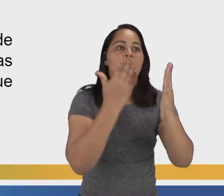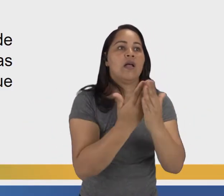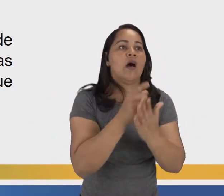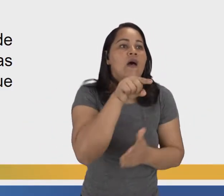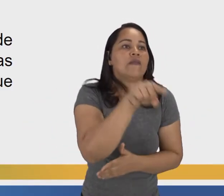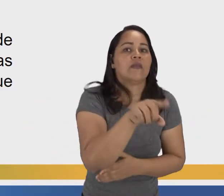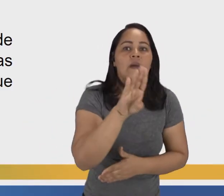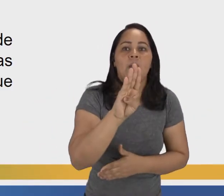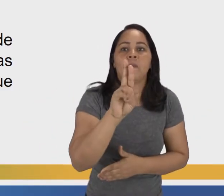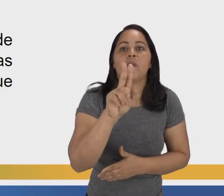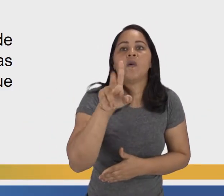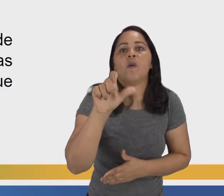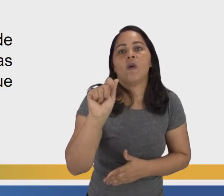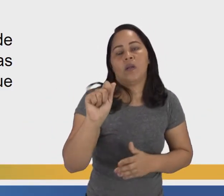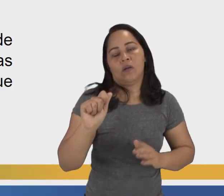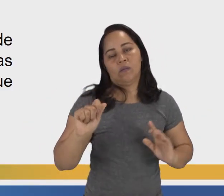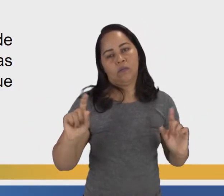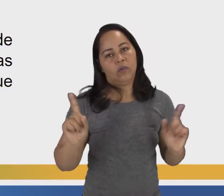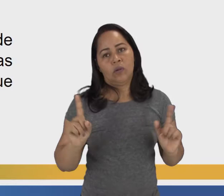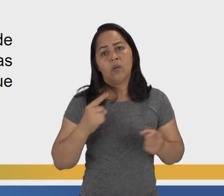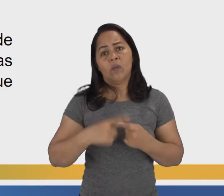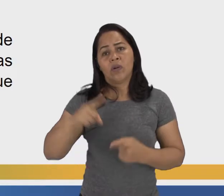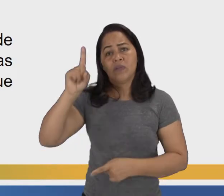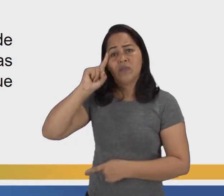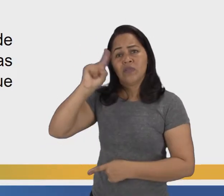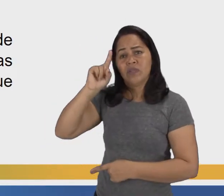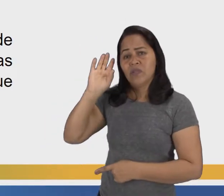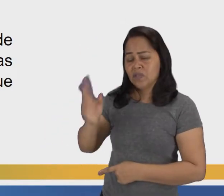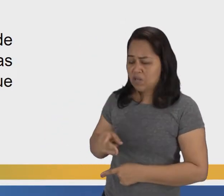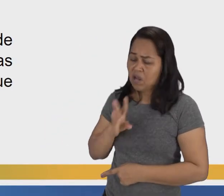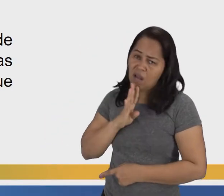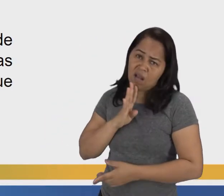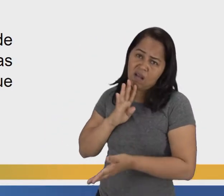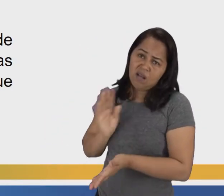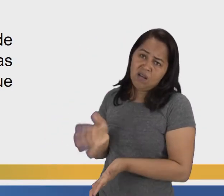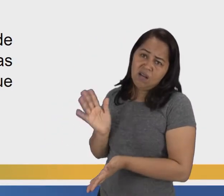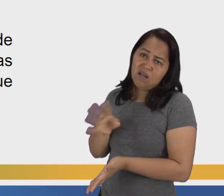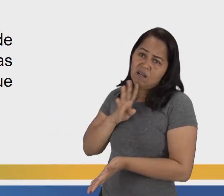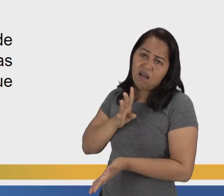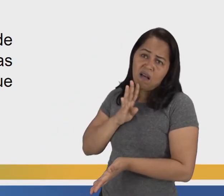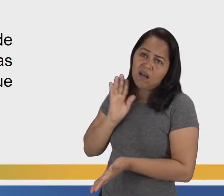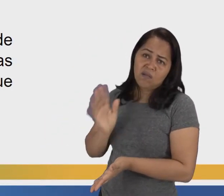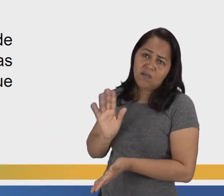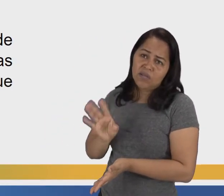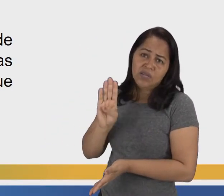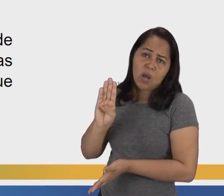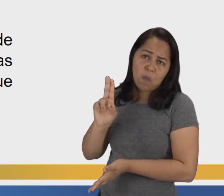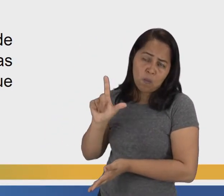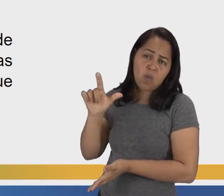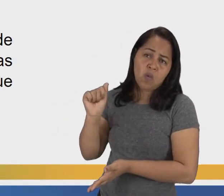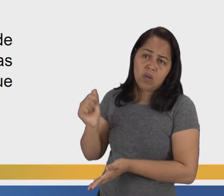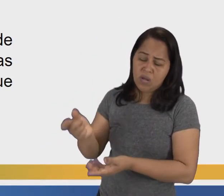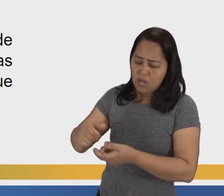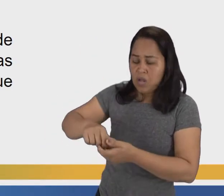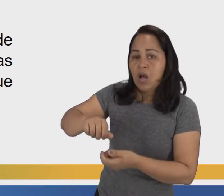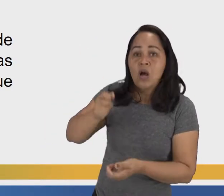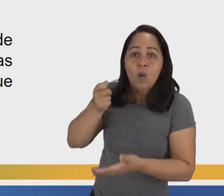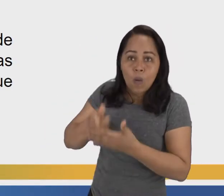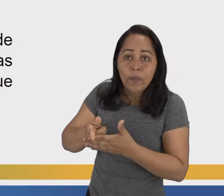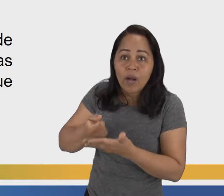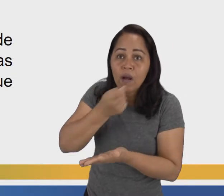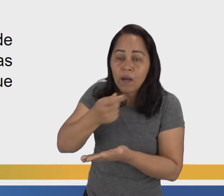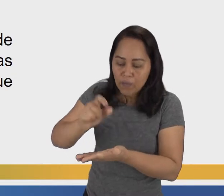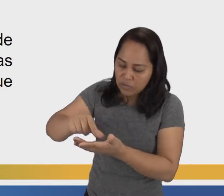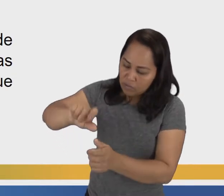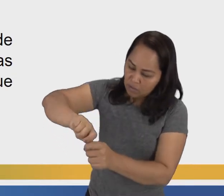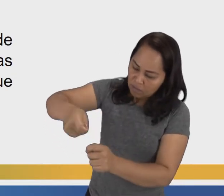uma bula. Por quê? Porque no seu dia a dia, no seu cotidiano, você já viu uma bula, já sabe do que ela se trata.